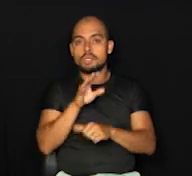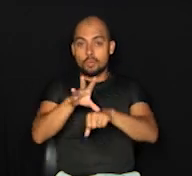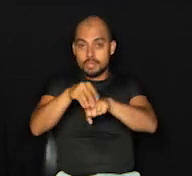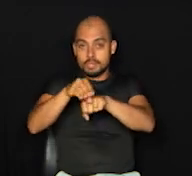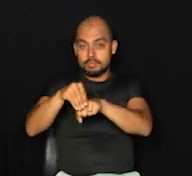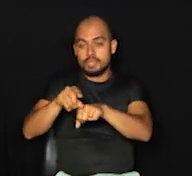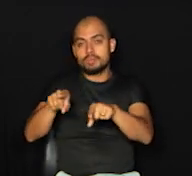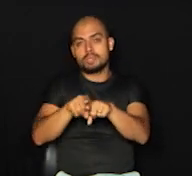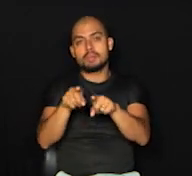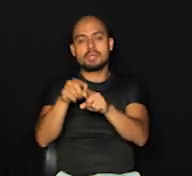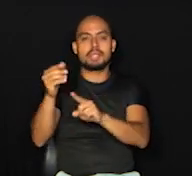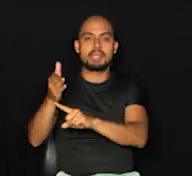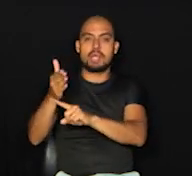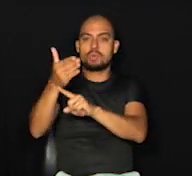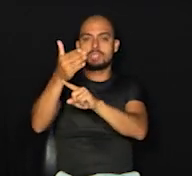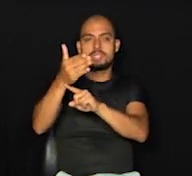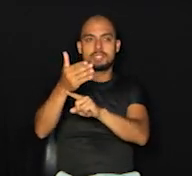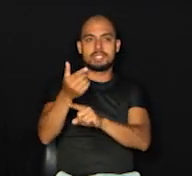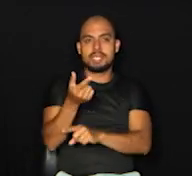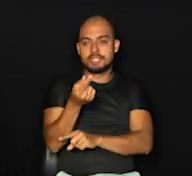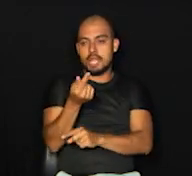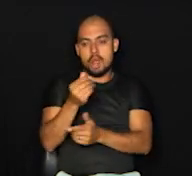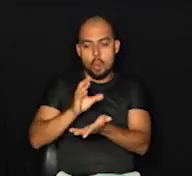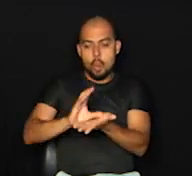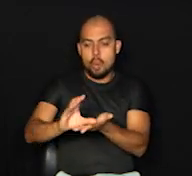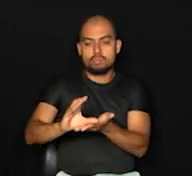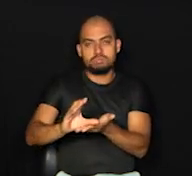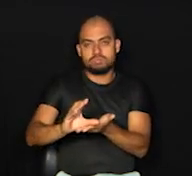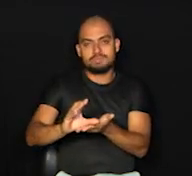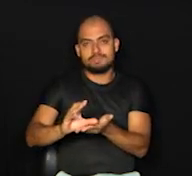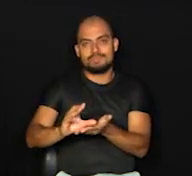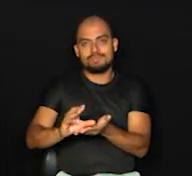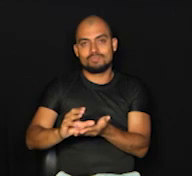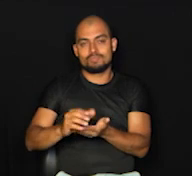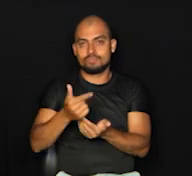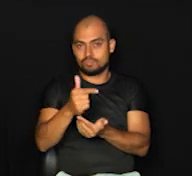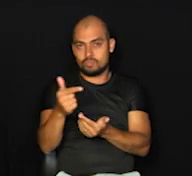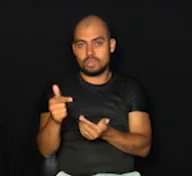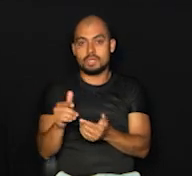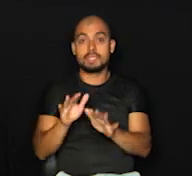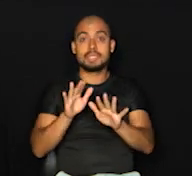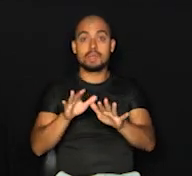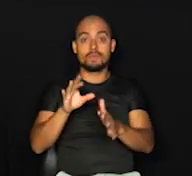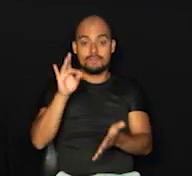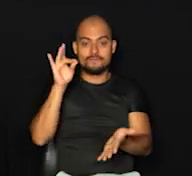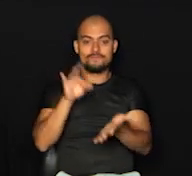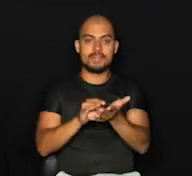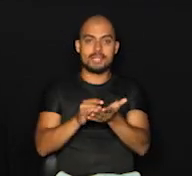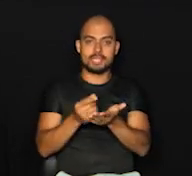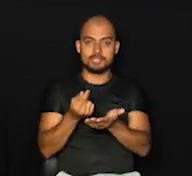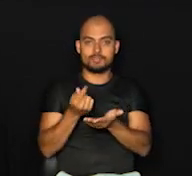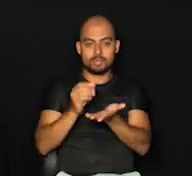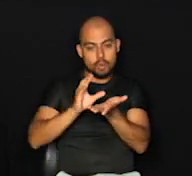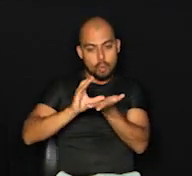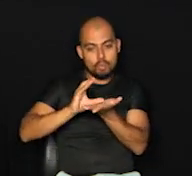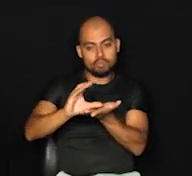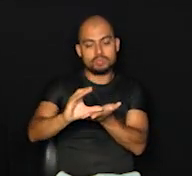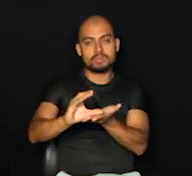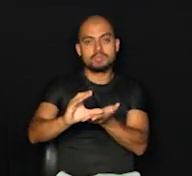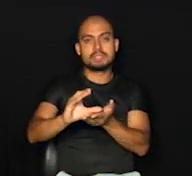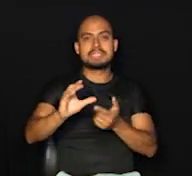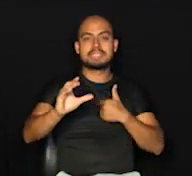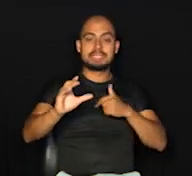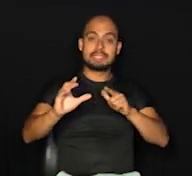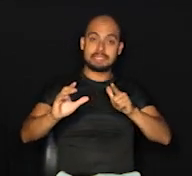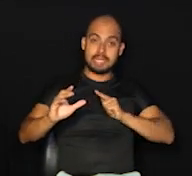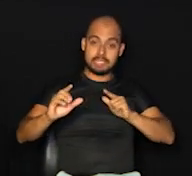não manifestaram um valor significativo de investimentos. Essa realidade do investimento coloca novos